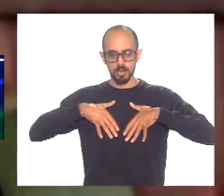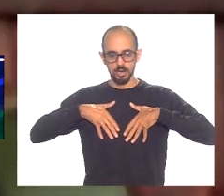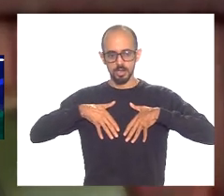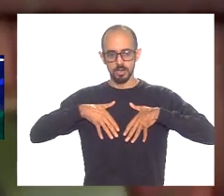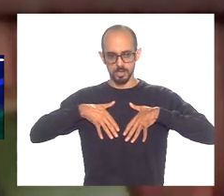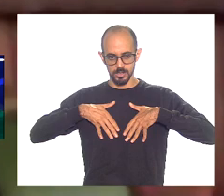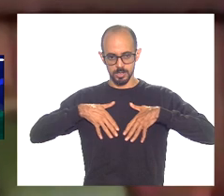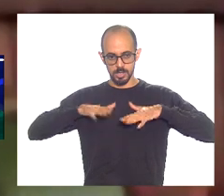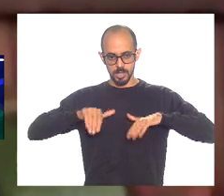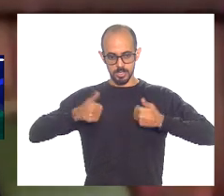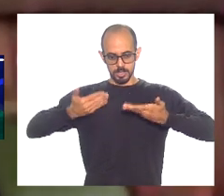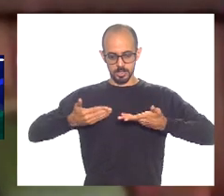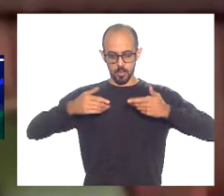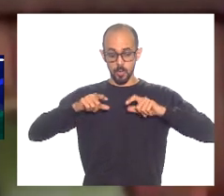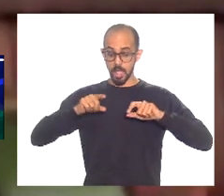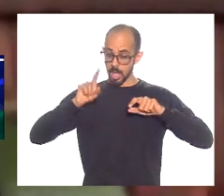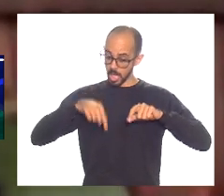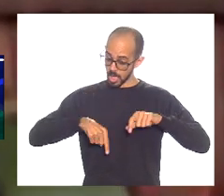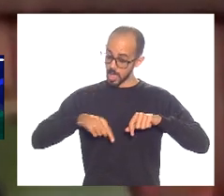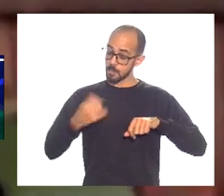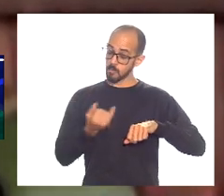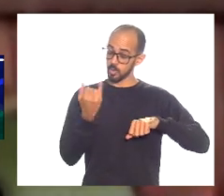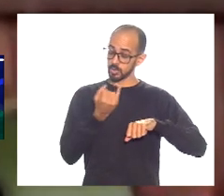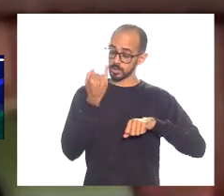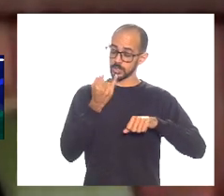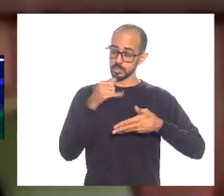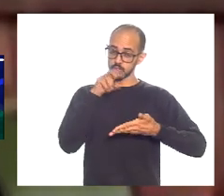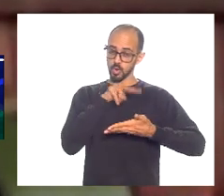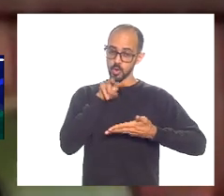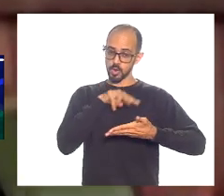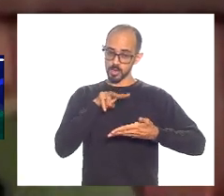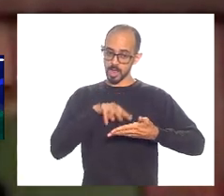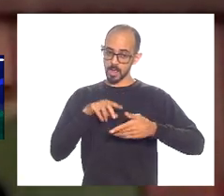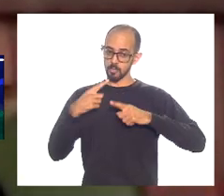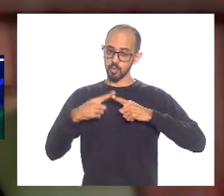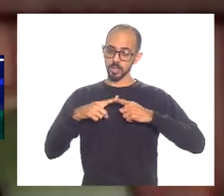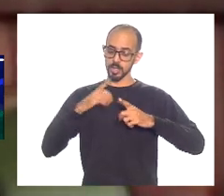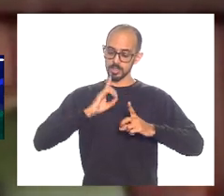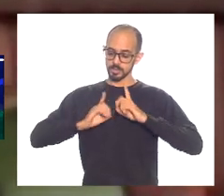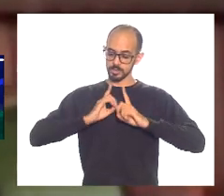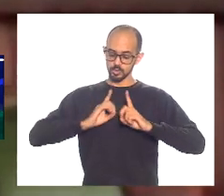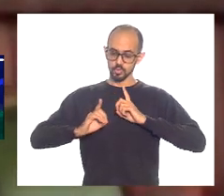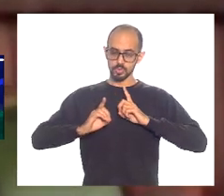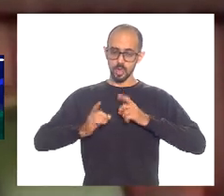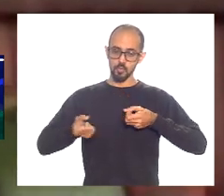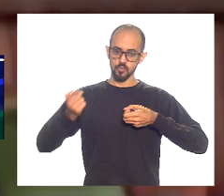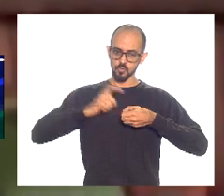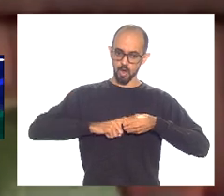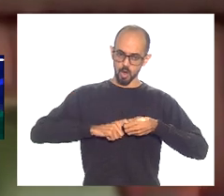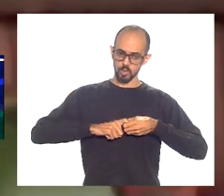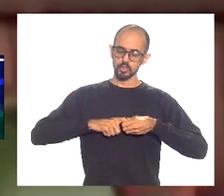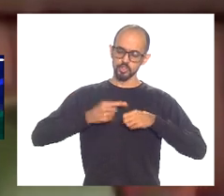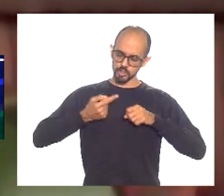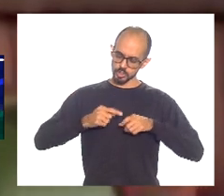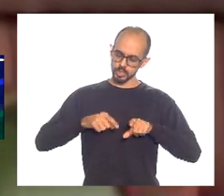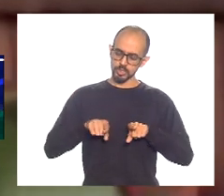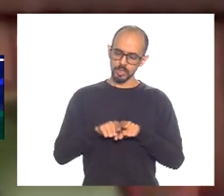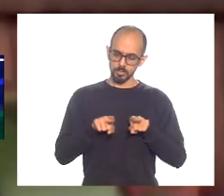a pena dar uma olhada, é importante que esse debate ele volte, né? Aí, provocado